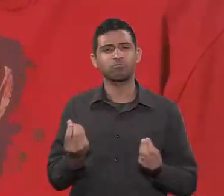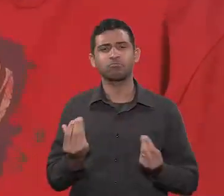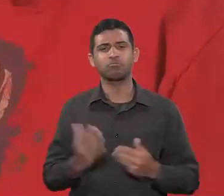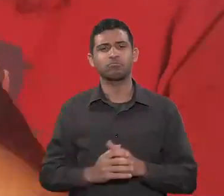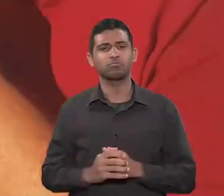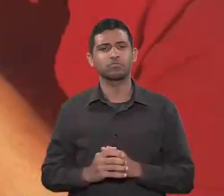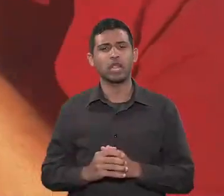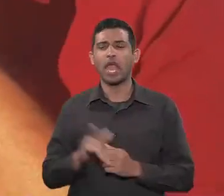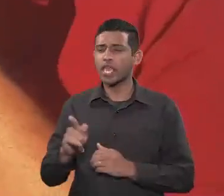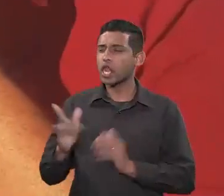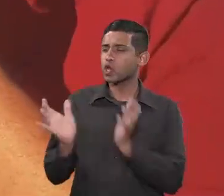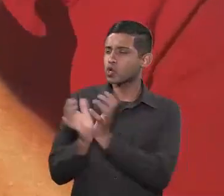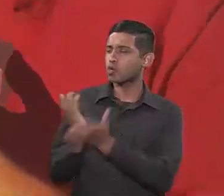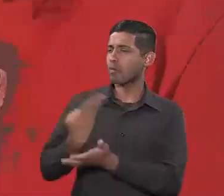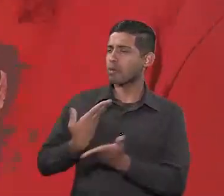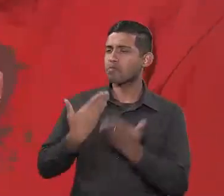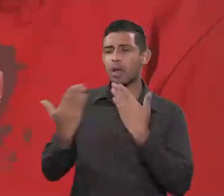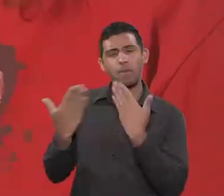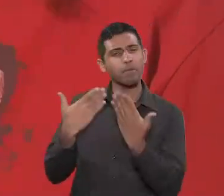E aí, conversando com os amigos,